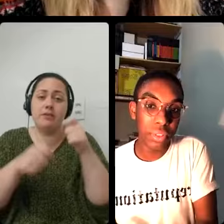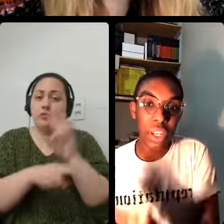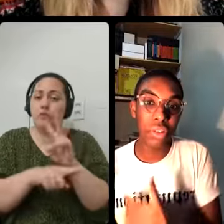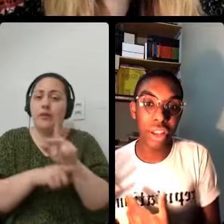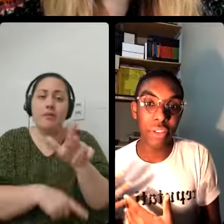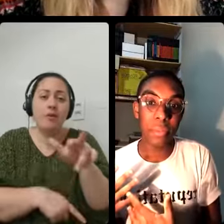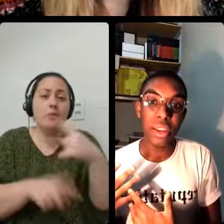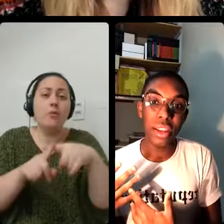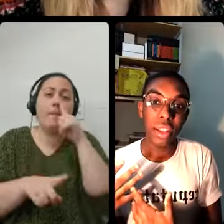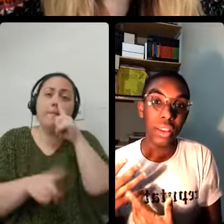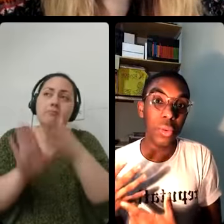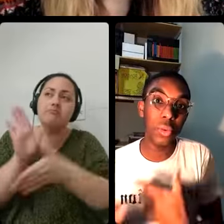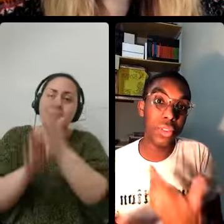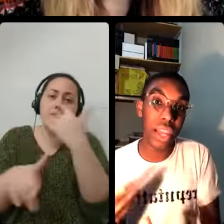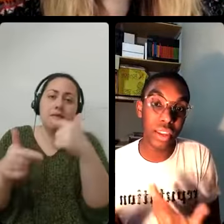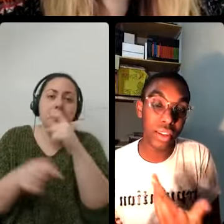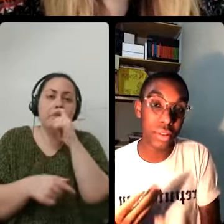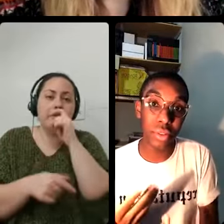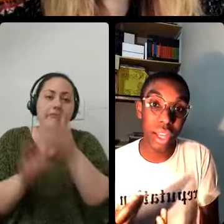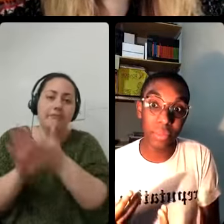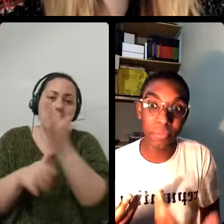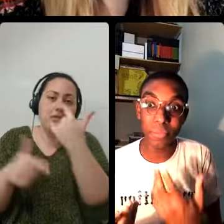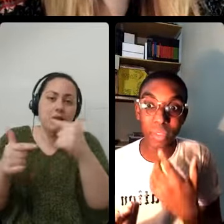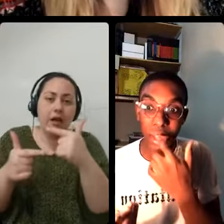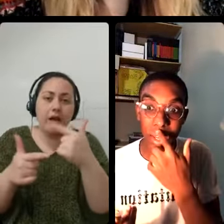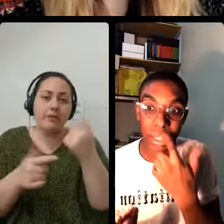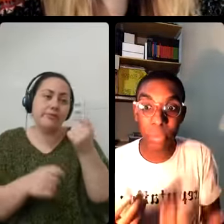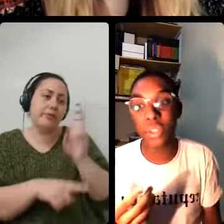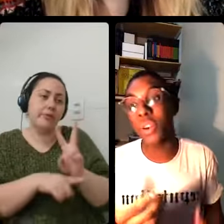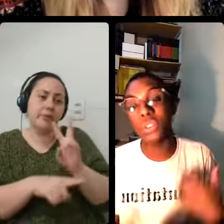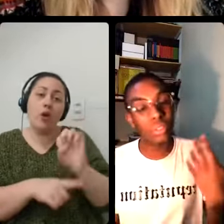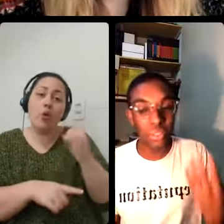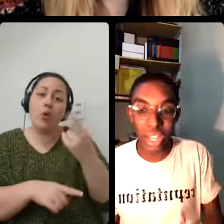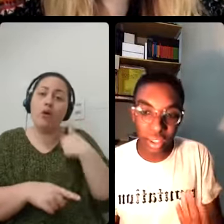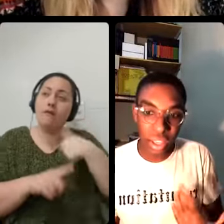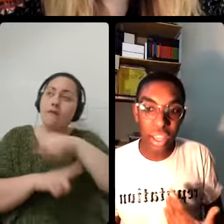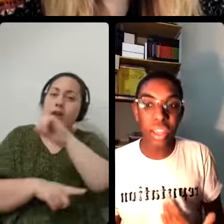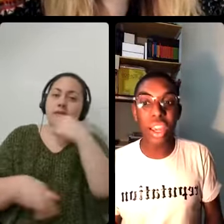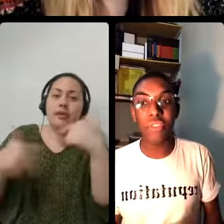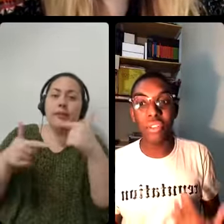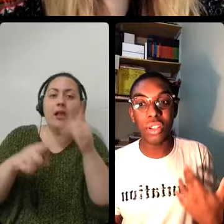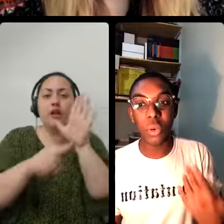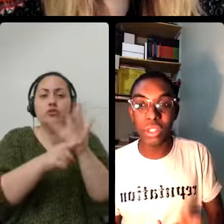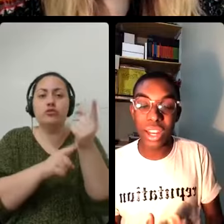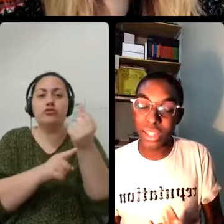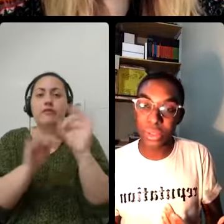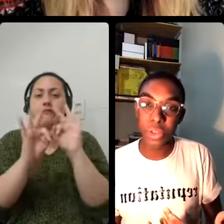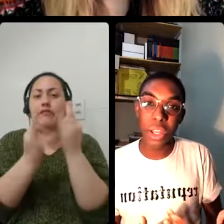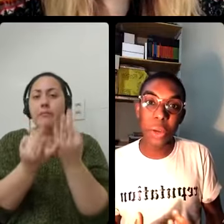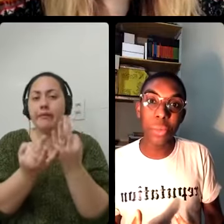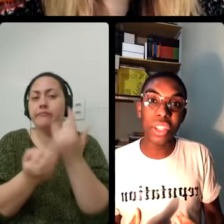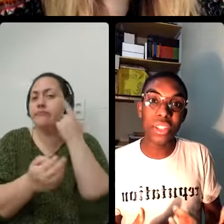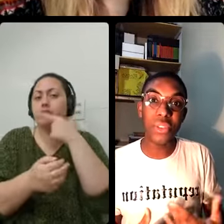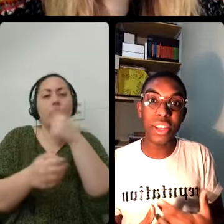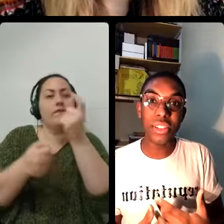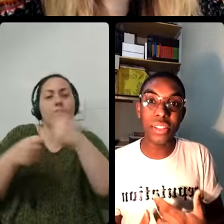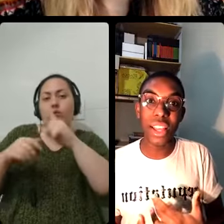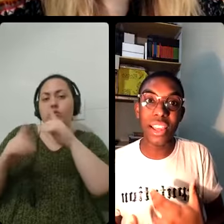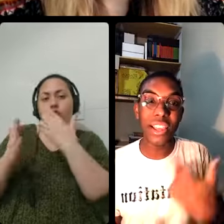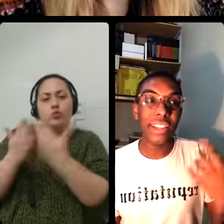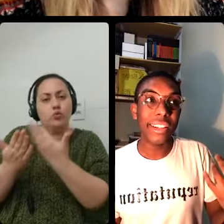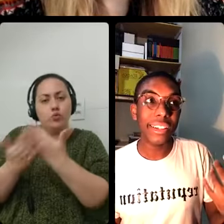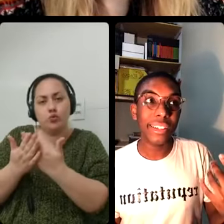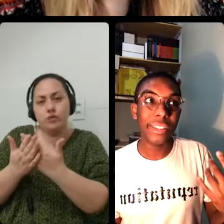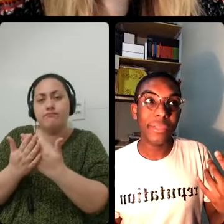para poder ajudar a família e daí não consegue estudar, né? E aí depois volta a estudar e aí volta com atraso. Muitas vezes,